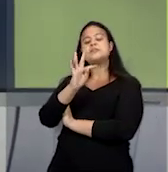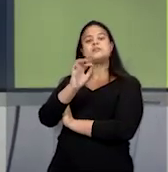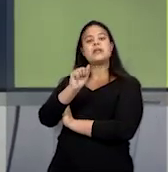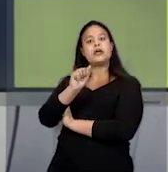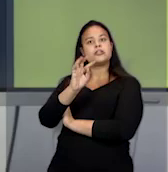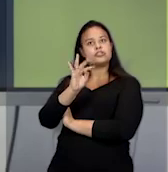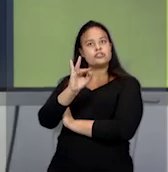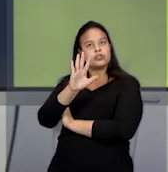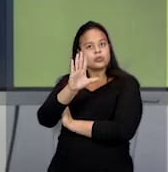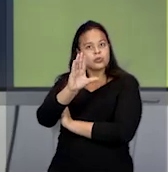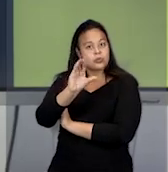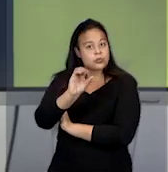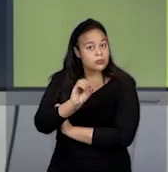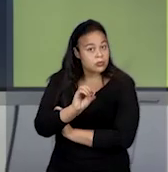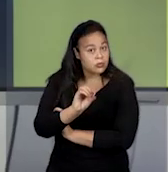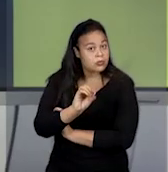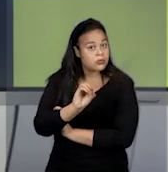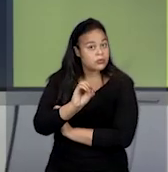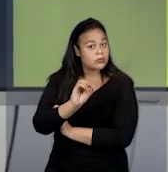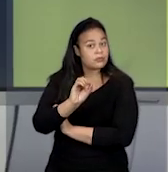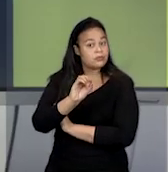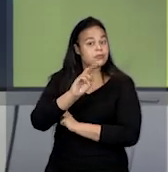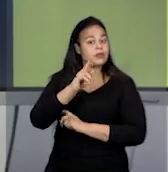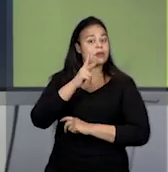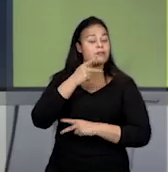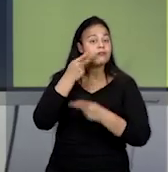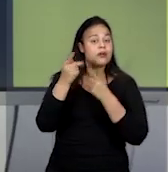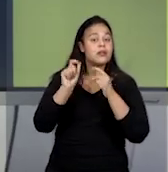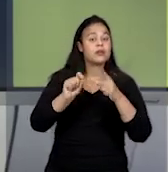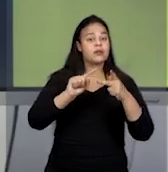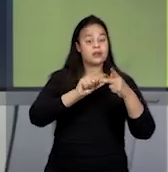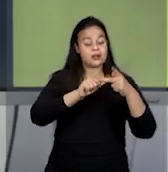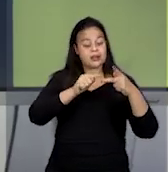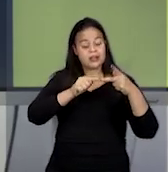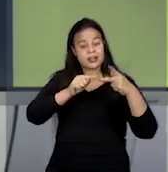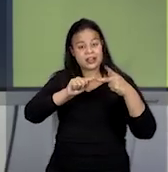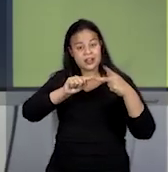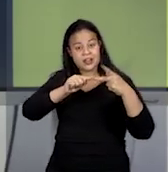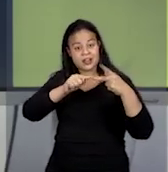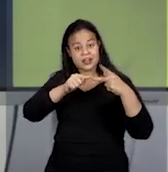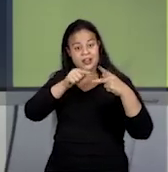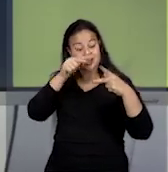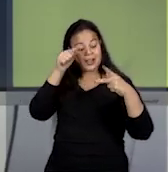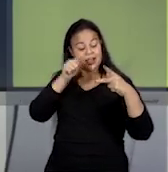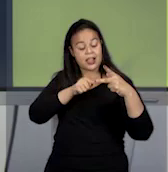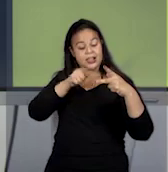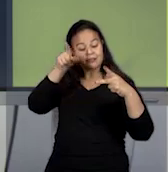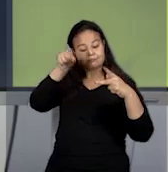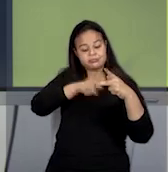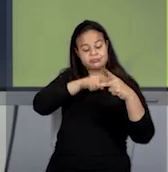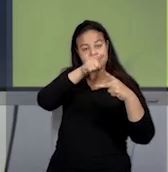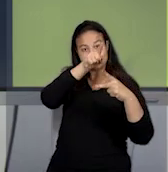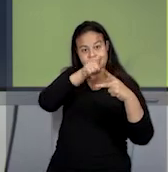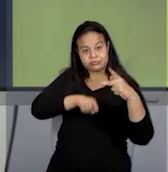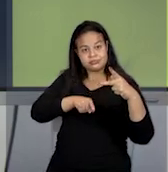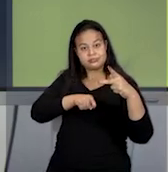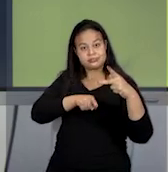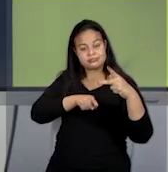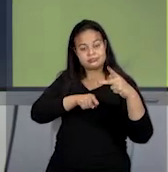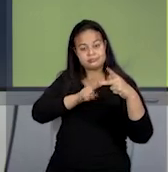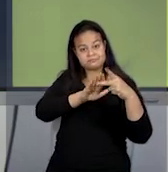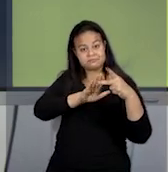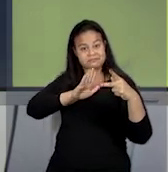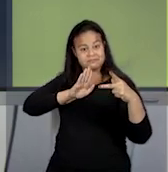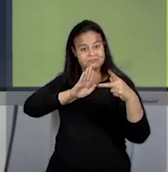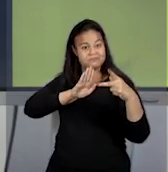tá? Eu vou falar que esse alelo, então, ele vai ser o quê? Inibido, ele será o inibido.